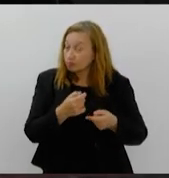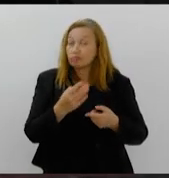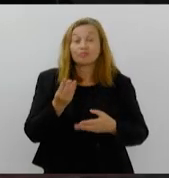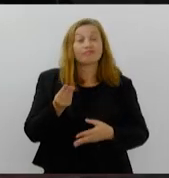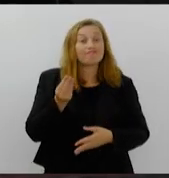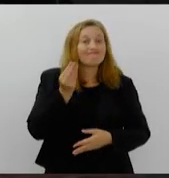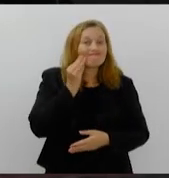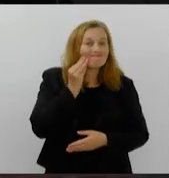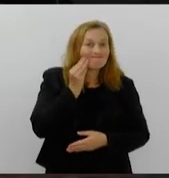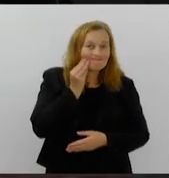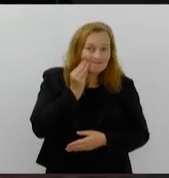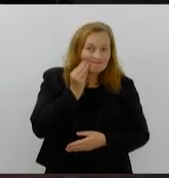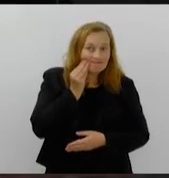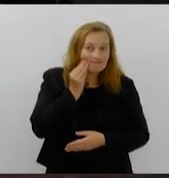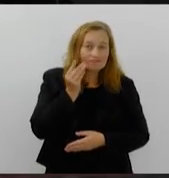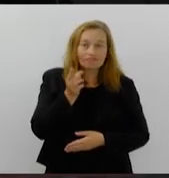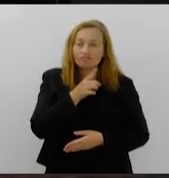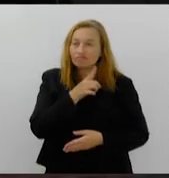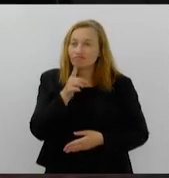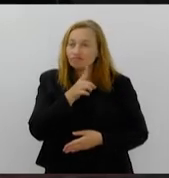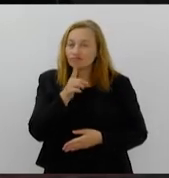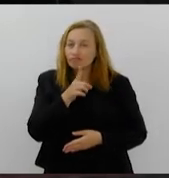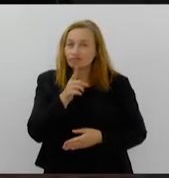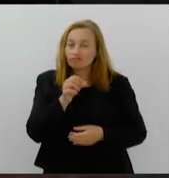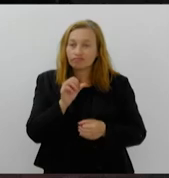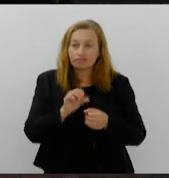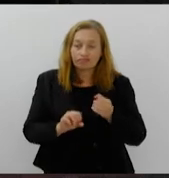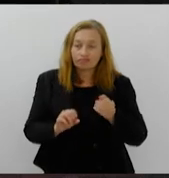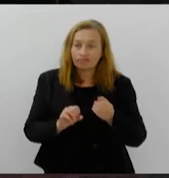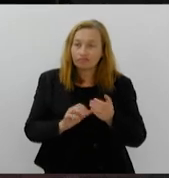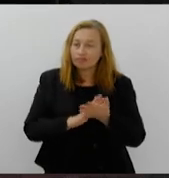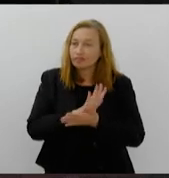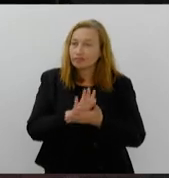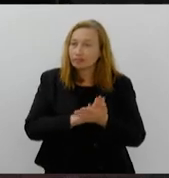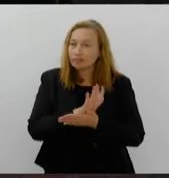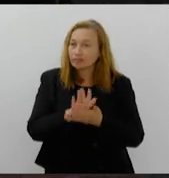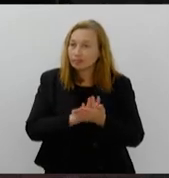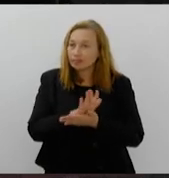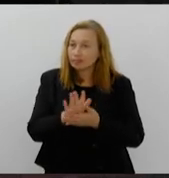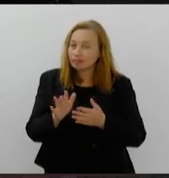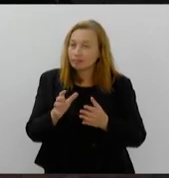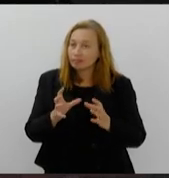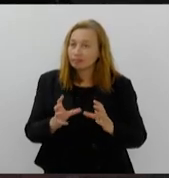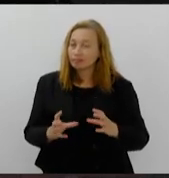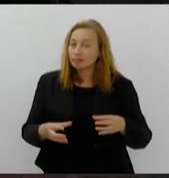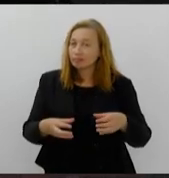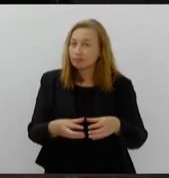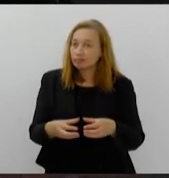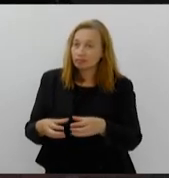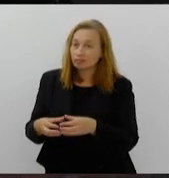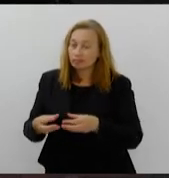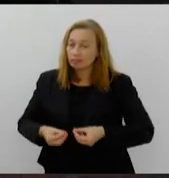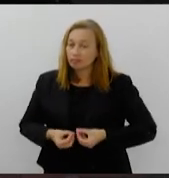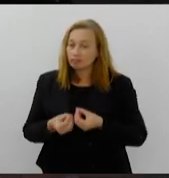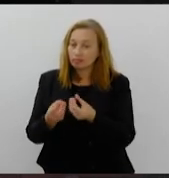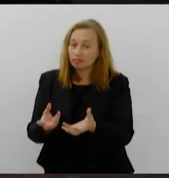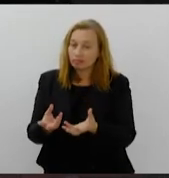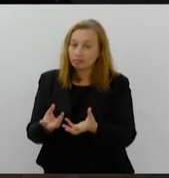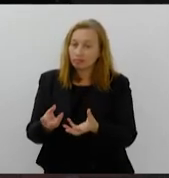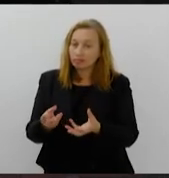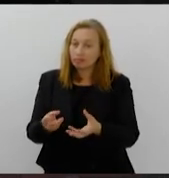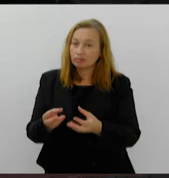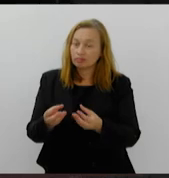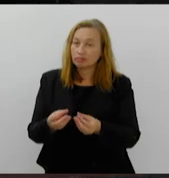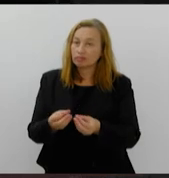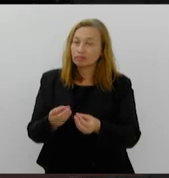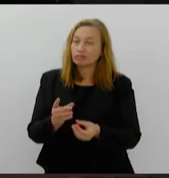testes não foram realizados em órgãos que foram entregues infectando 6 pessoas